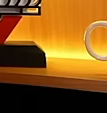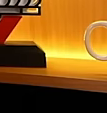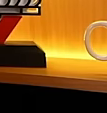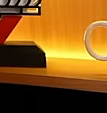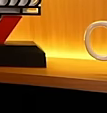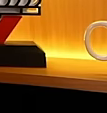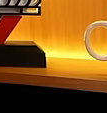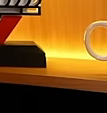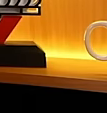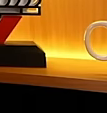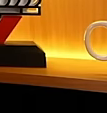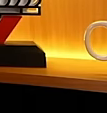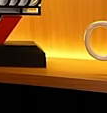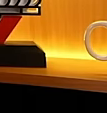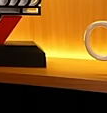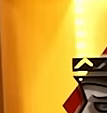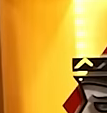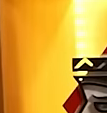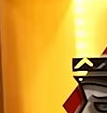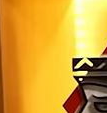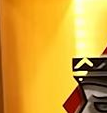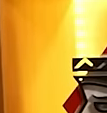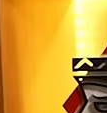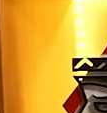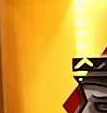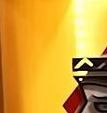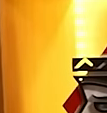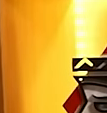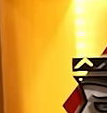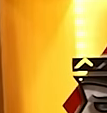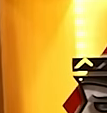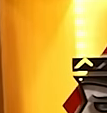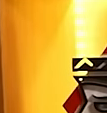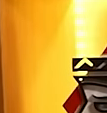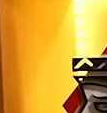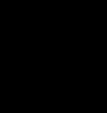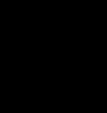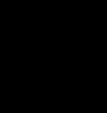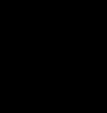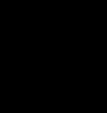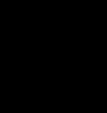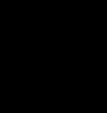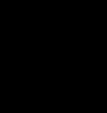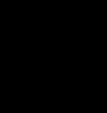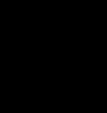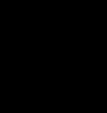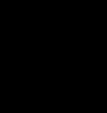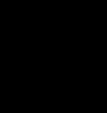com o curso Os Segredos da Escrita. Se você se interessou, é só você clicar no link da descrição do vídeo.